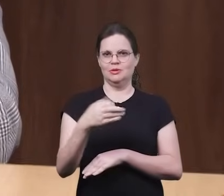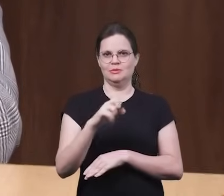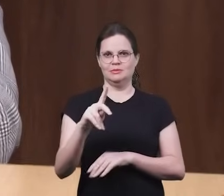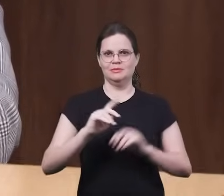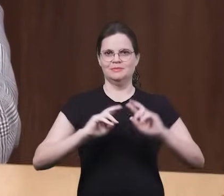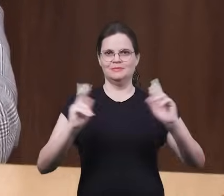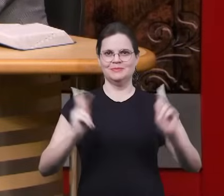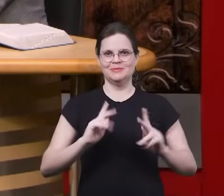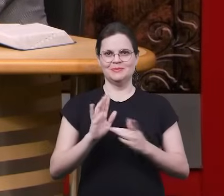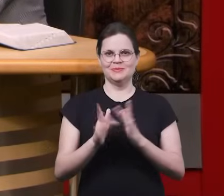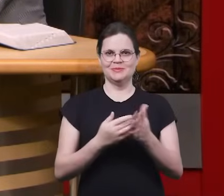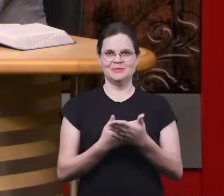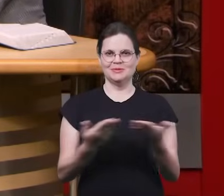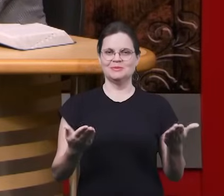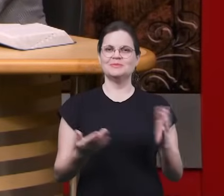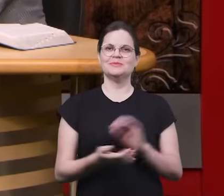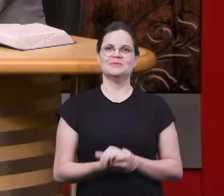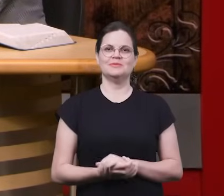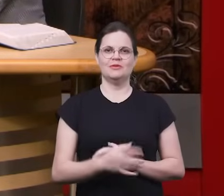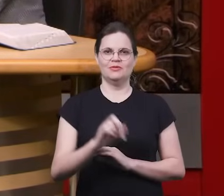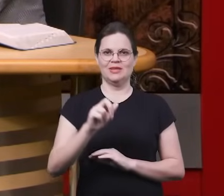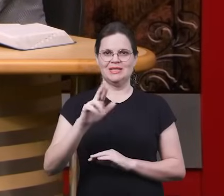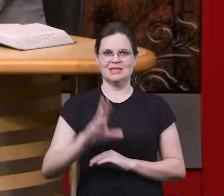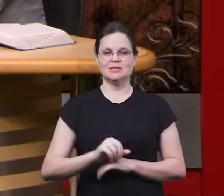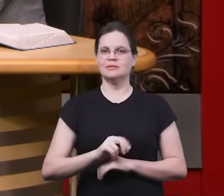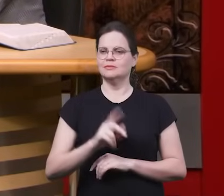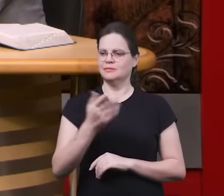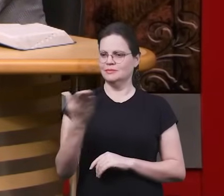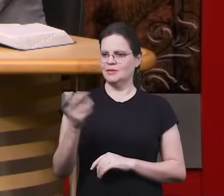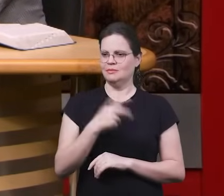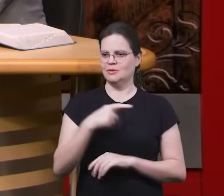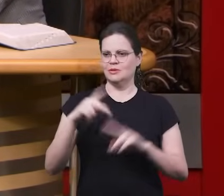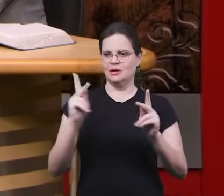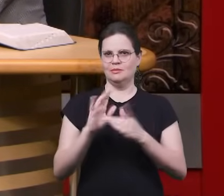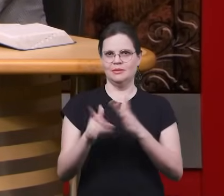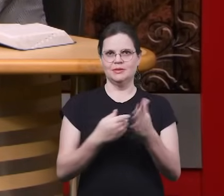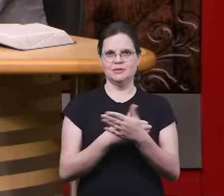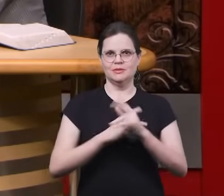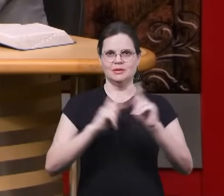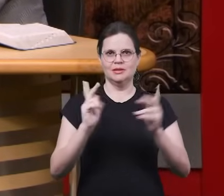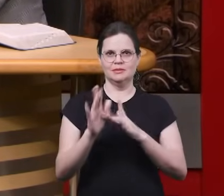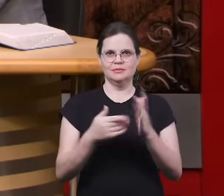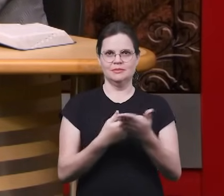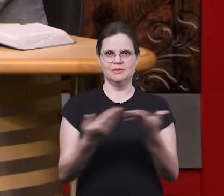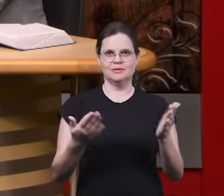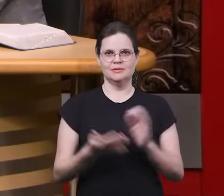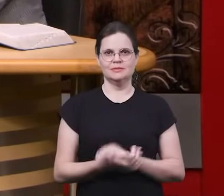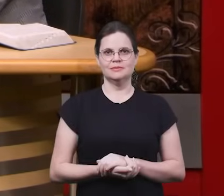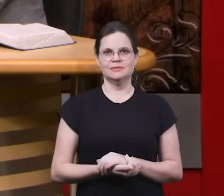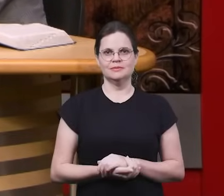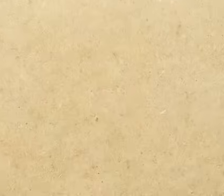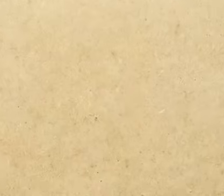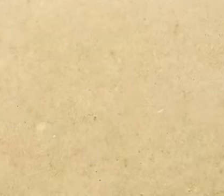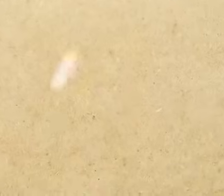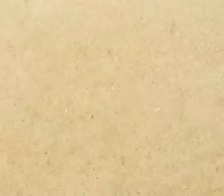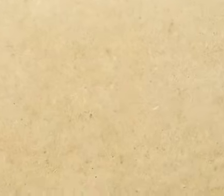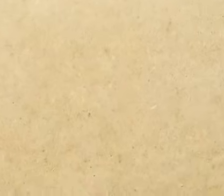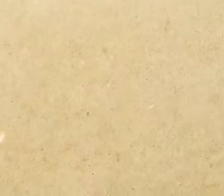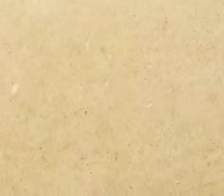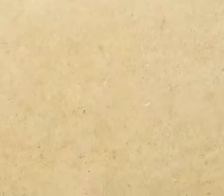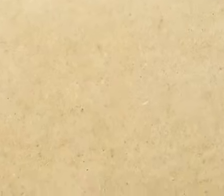próximos programas. Amém, Francisco? Amém. Pai do Senhor, nossos irmãos. Pai do Senhor, Guilherme. Pai do Senhor. Pai do Senhor a todos.